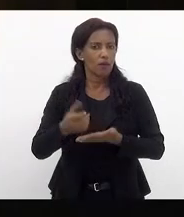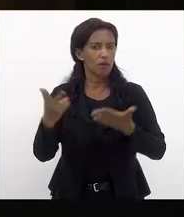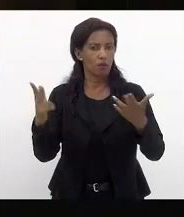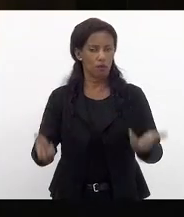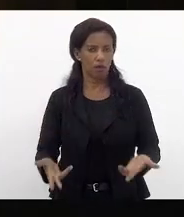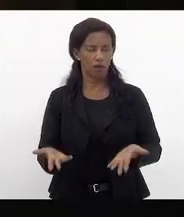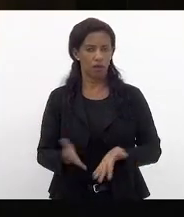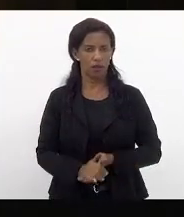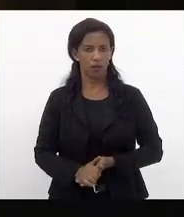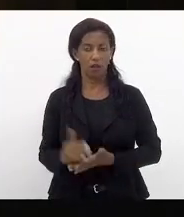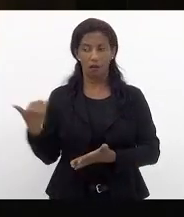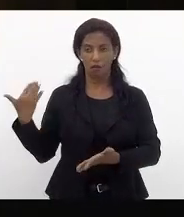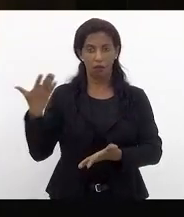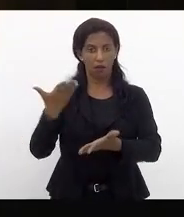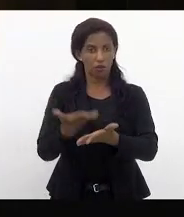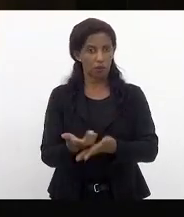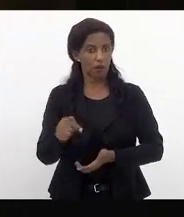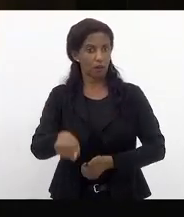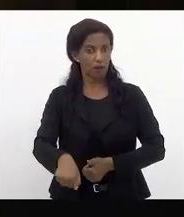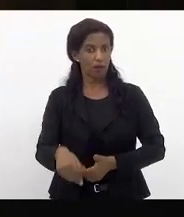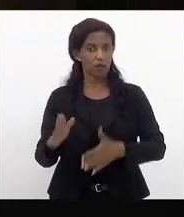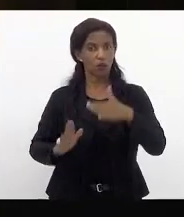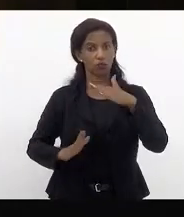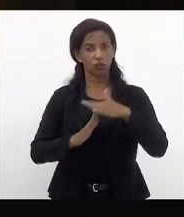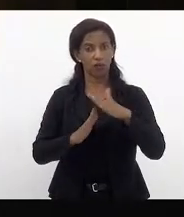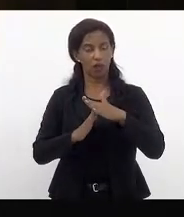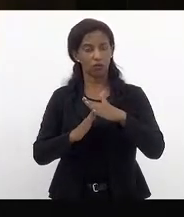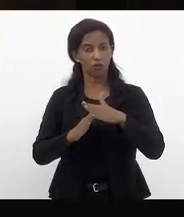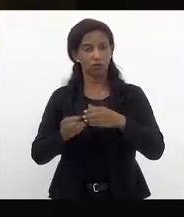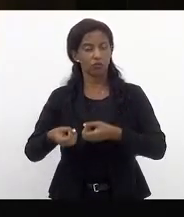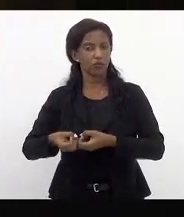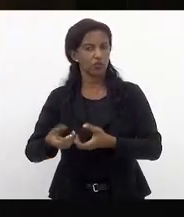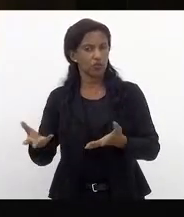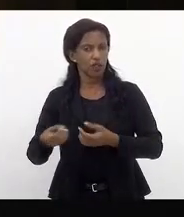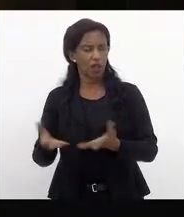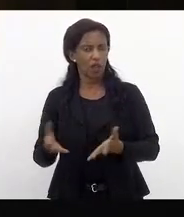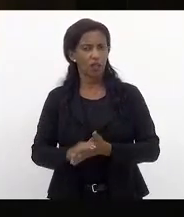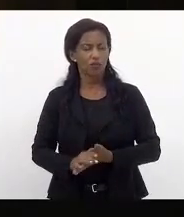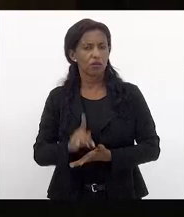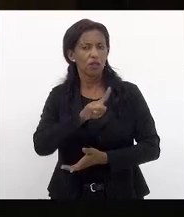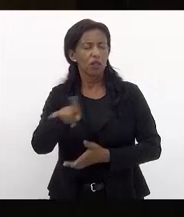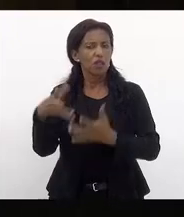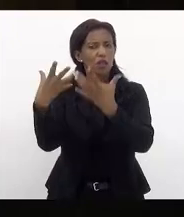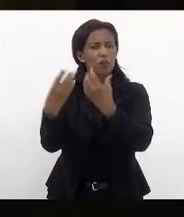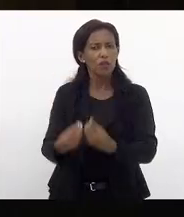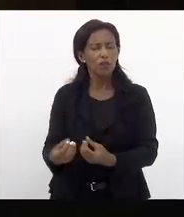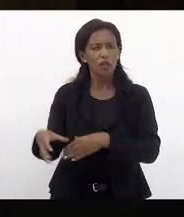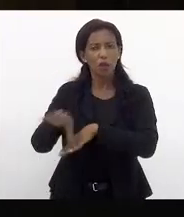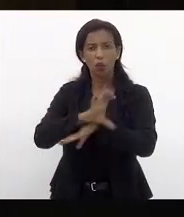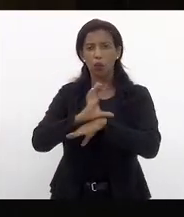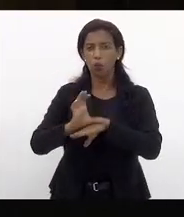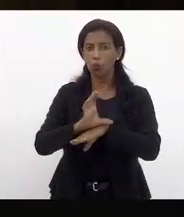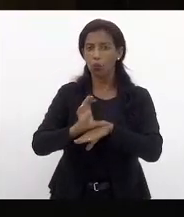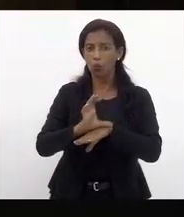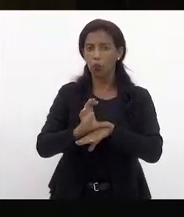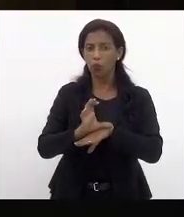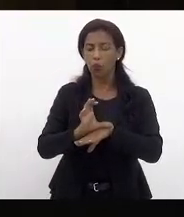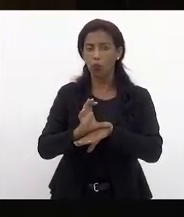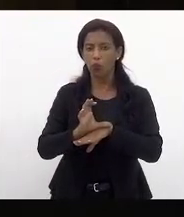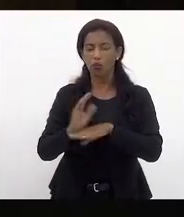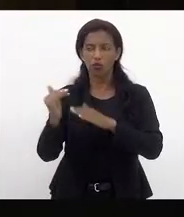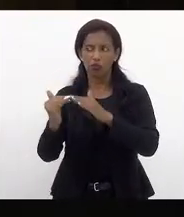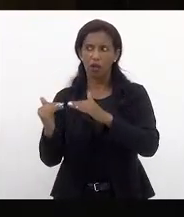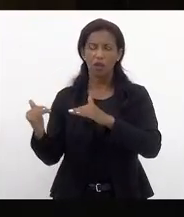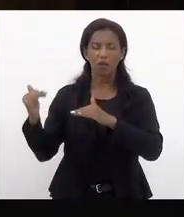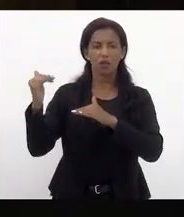esse. Traz para cá, para essa casa, um teto de gastos que desconsidera que a Constituição está acima